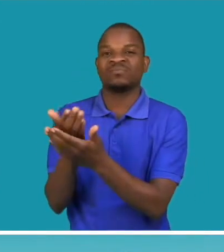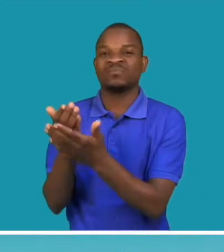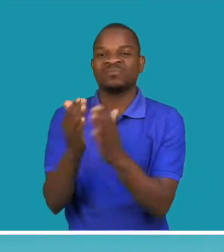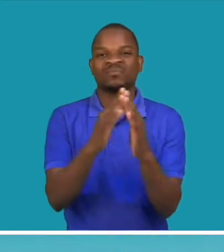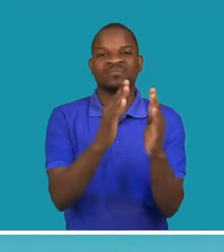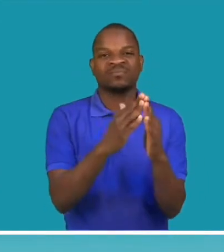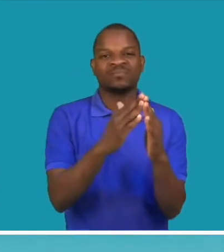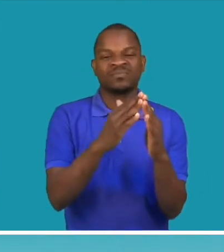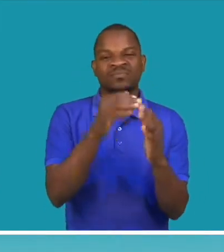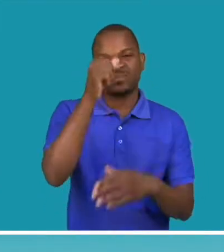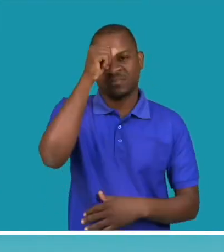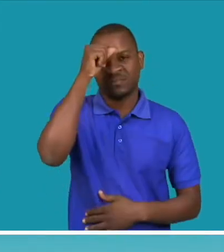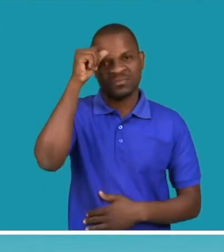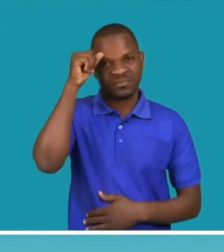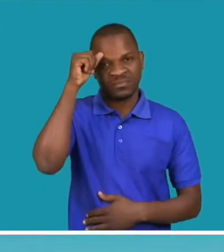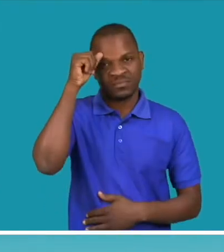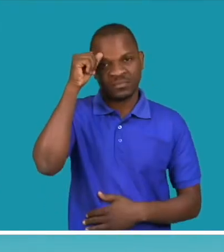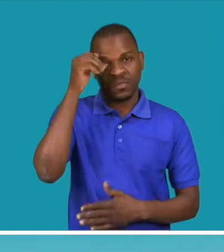a pedir.